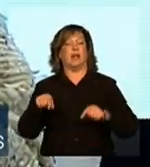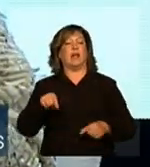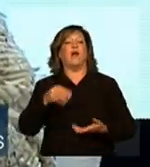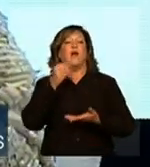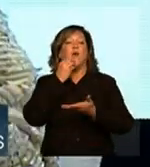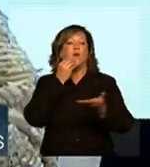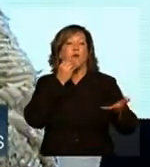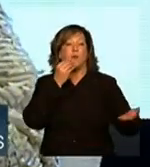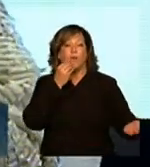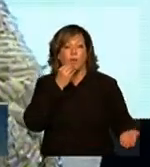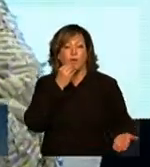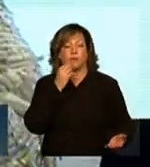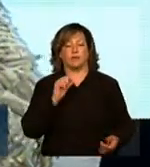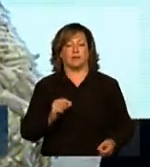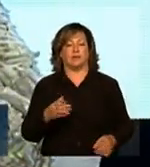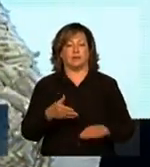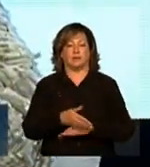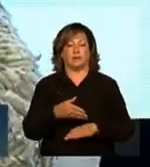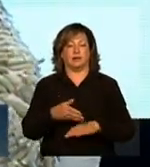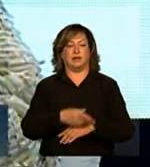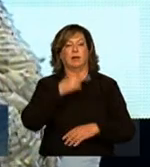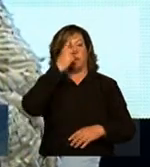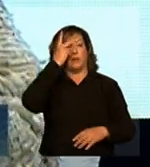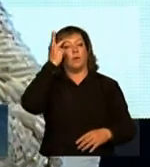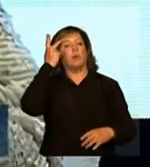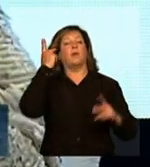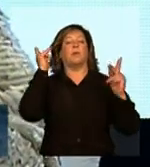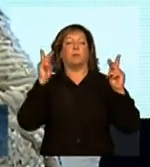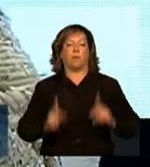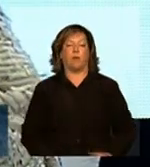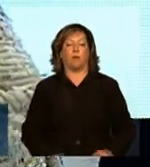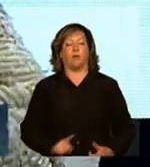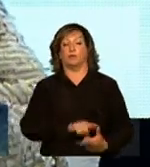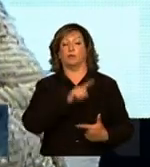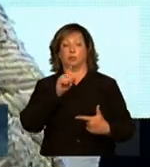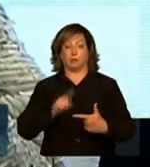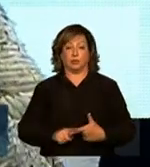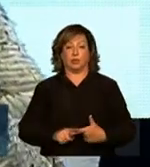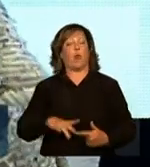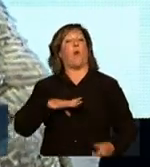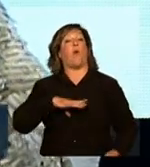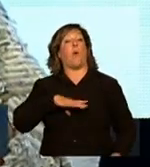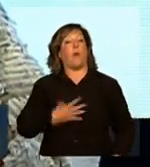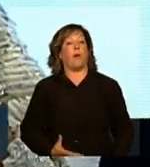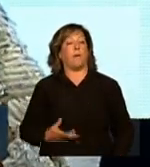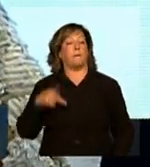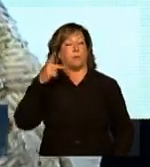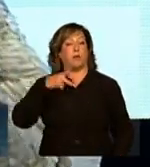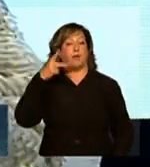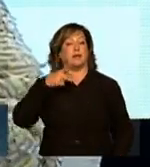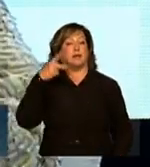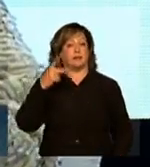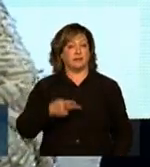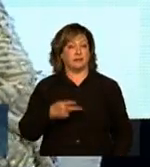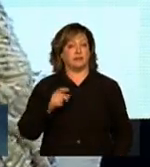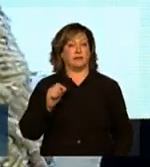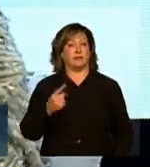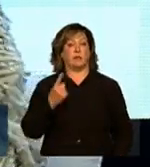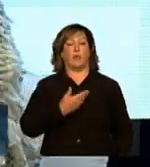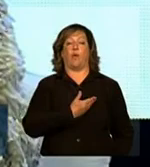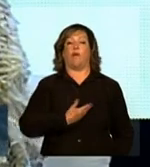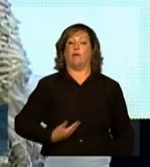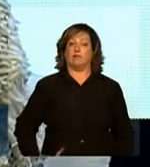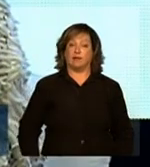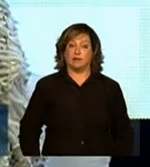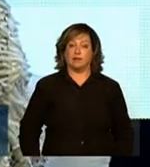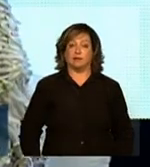espaço, né, de participação popular. 2, a coragem política de um governo